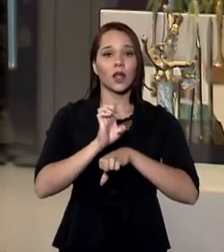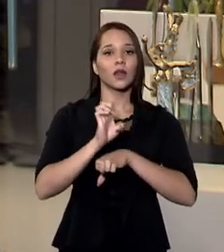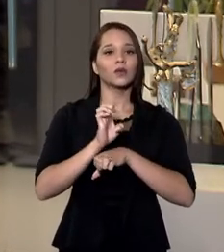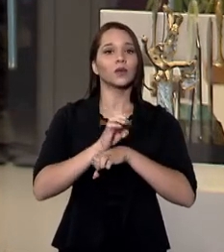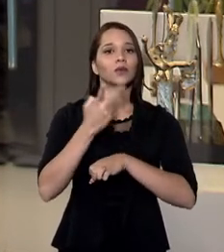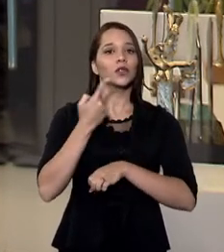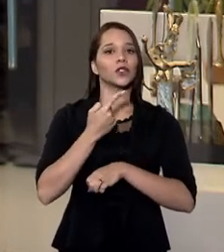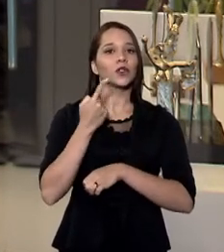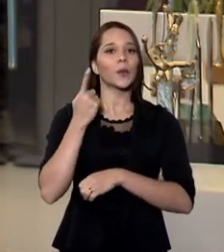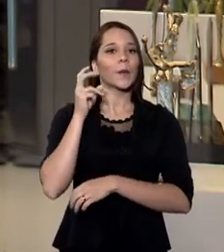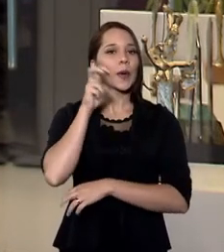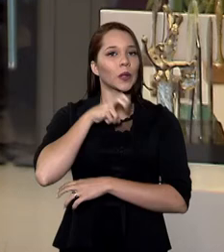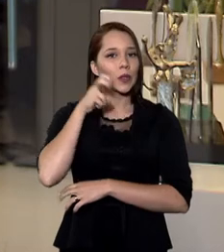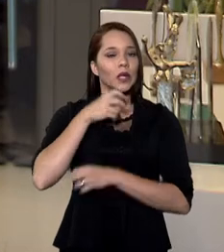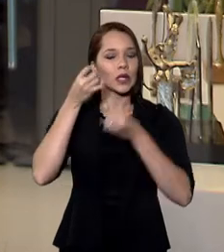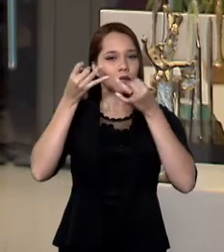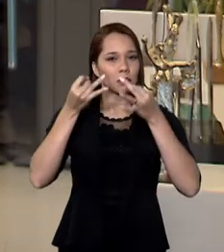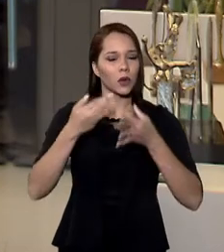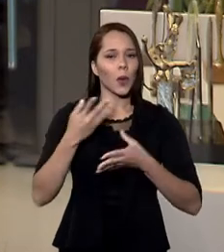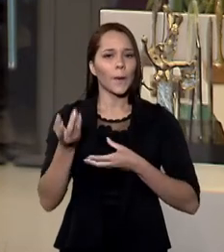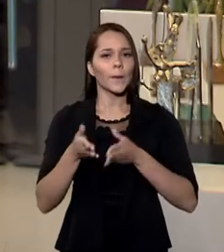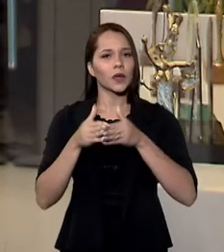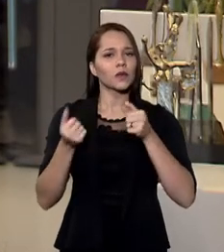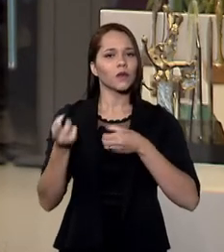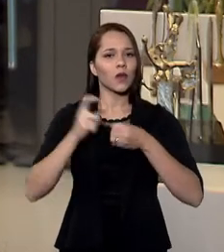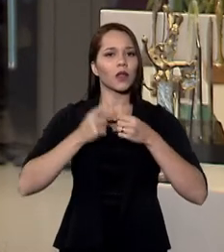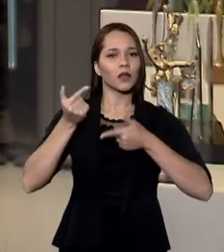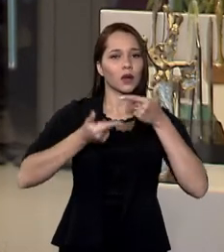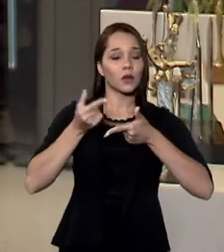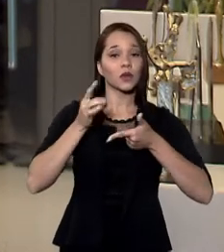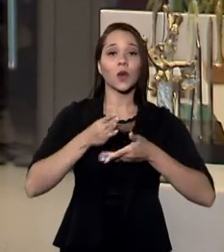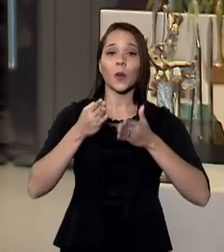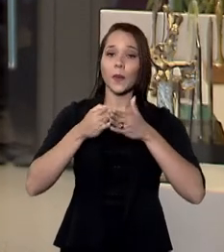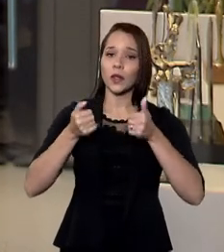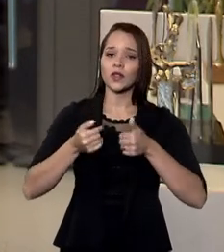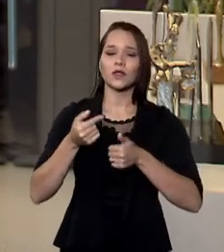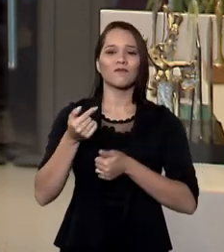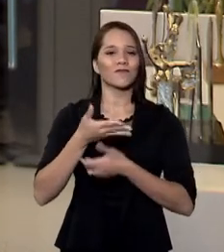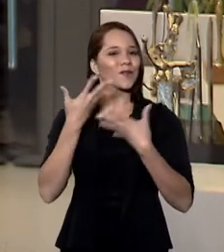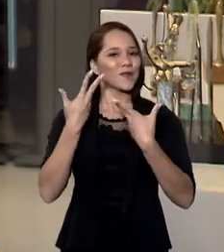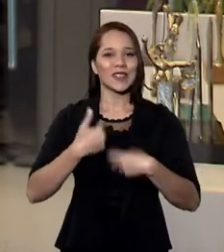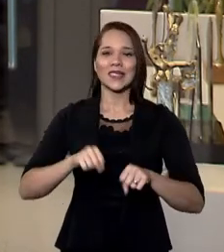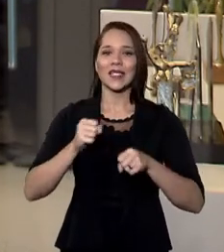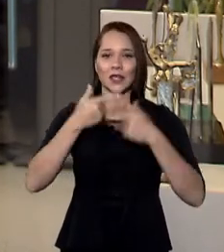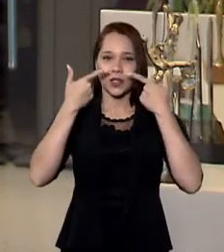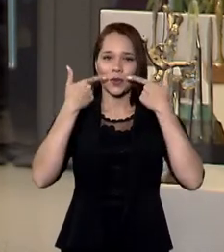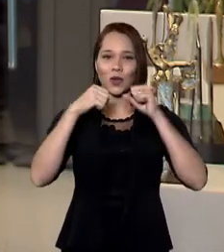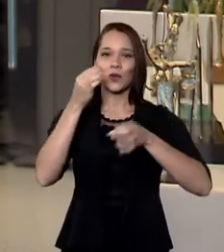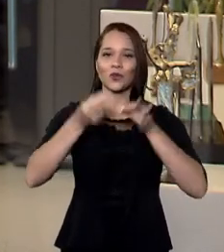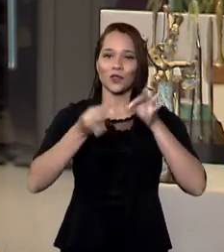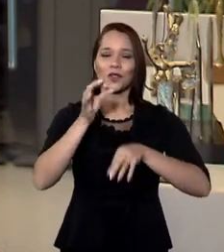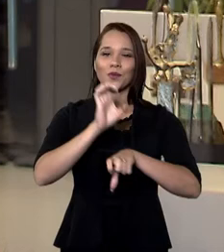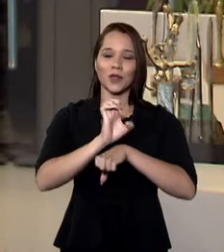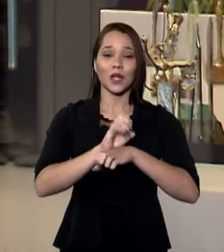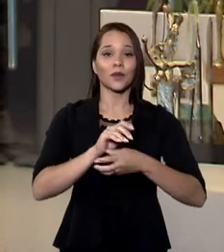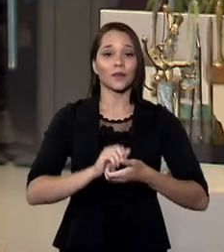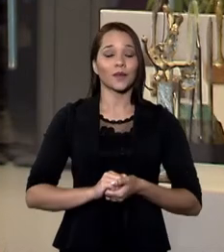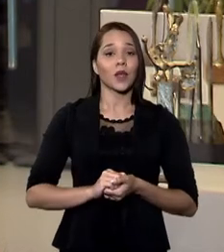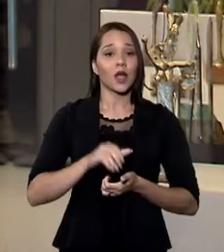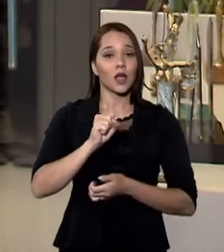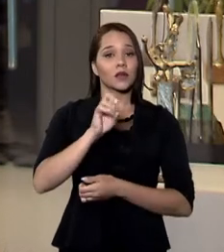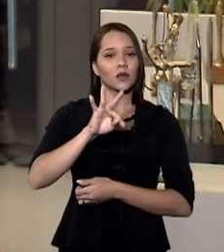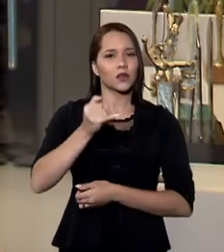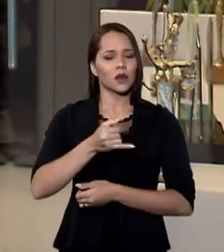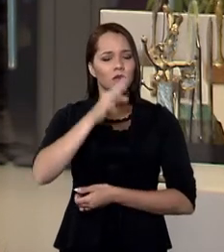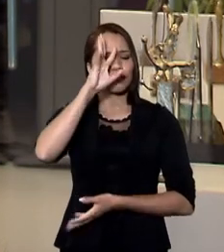Estado de Mato Grosso. Em 2018, ela pediu para voltar às funções, mas o pedido foi negado pelo Tribunal de Justiça do Estado. O